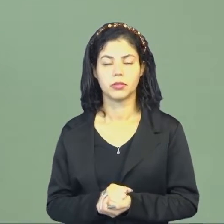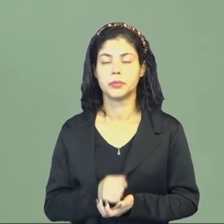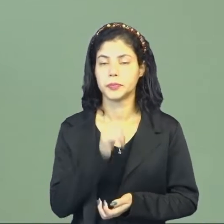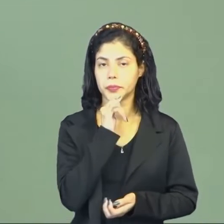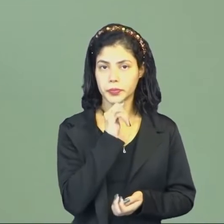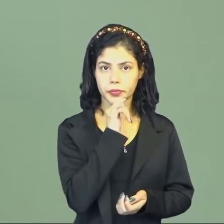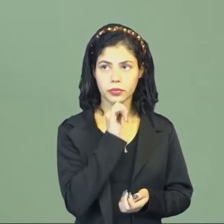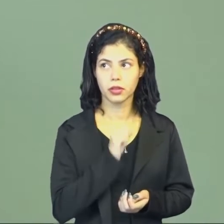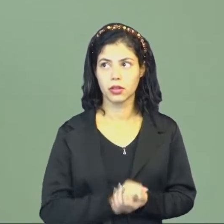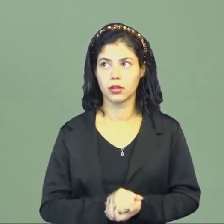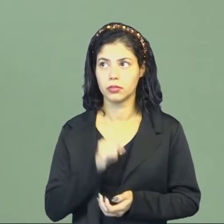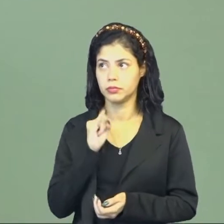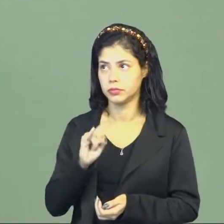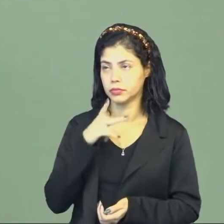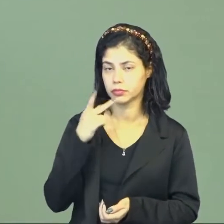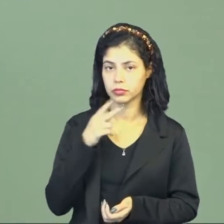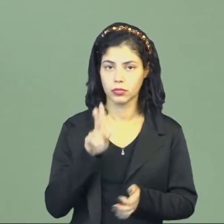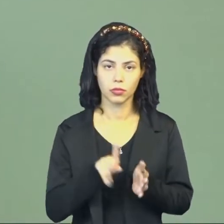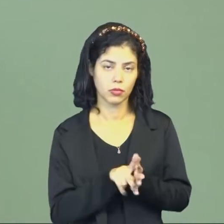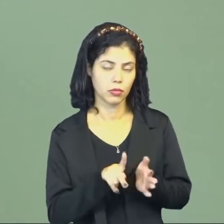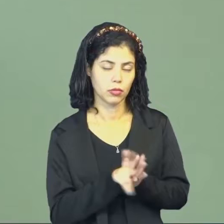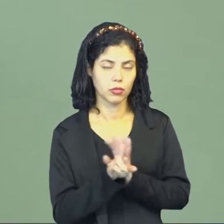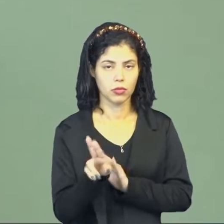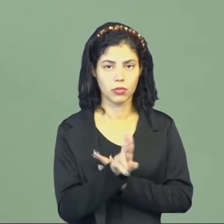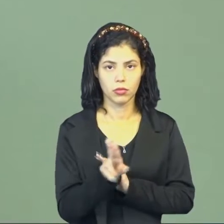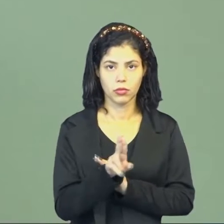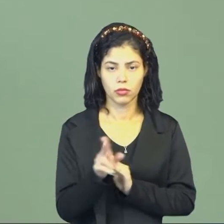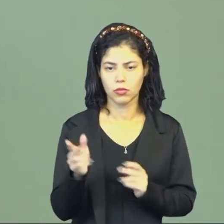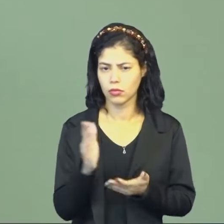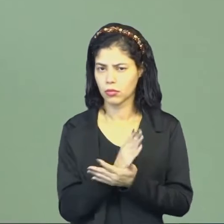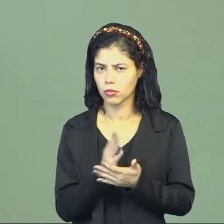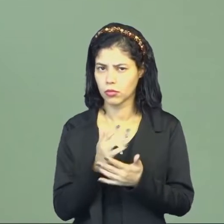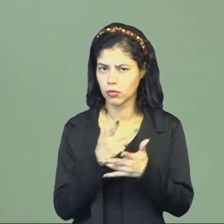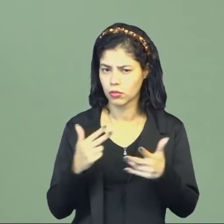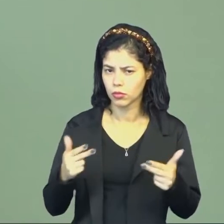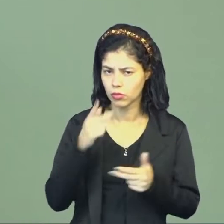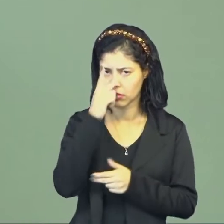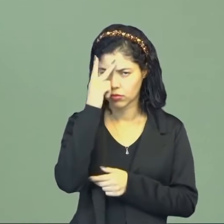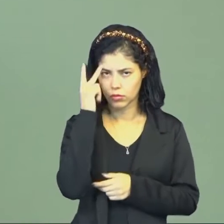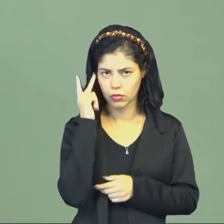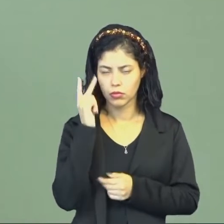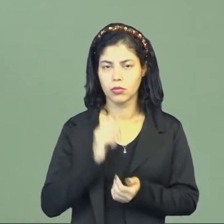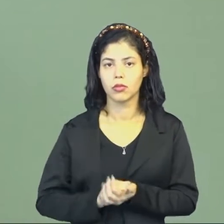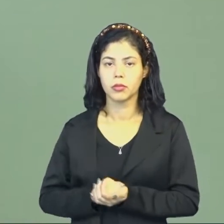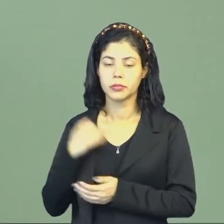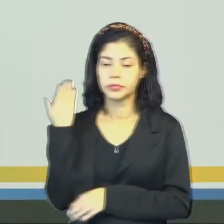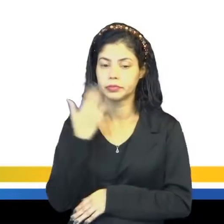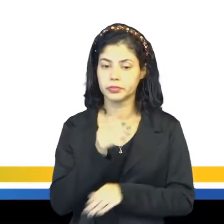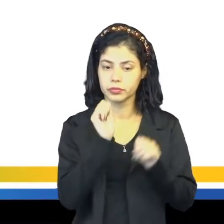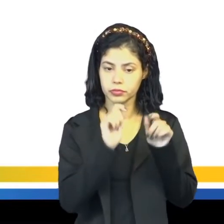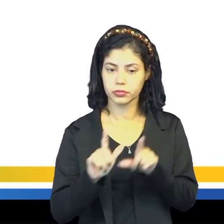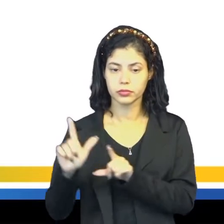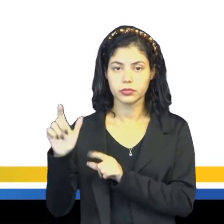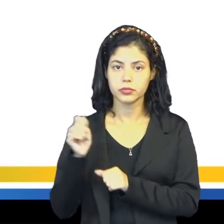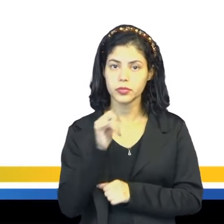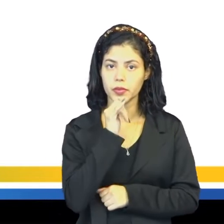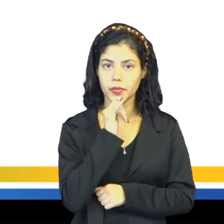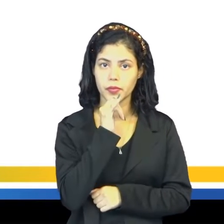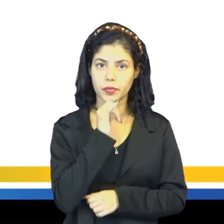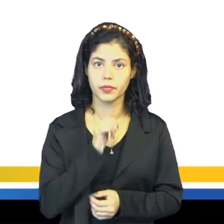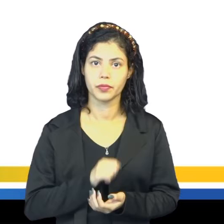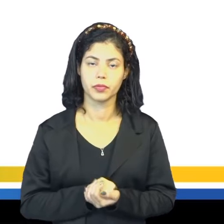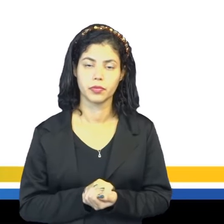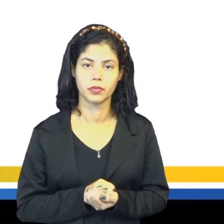Por exemplo, se você quer dizer seu nome a alguém, né? Nós vamos ali direto para o slide. Nós temos um